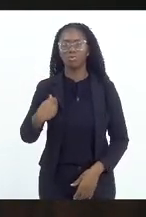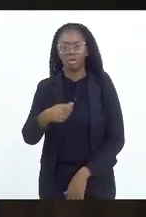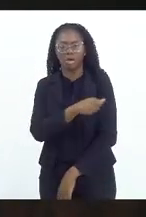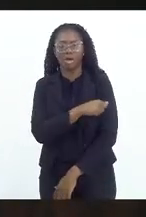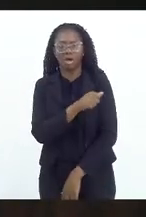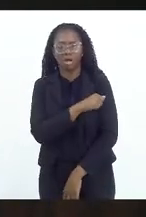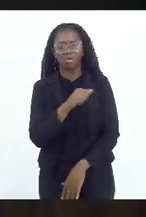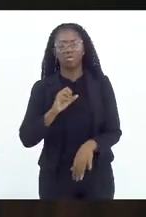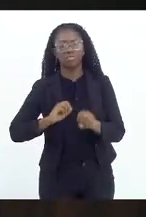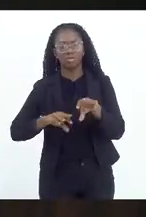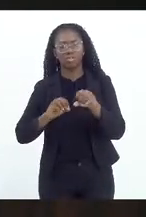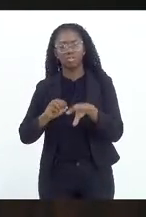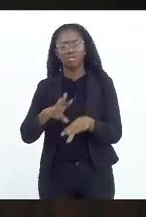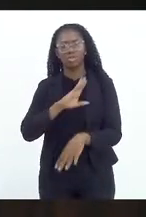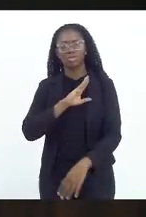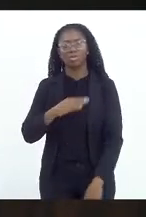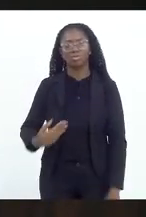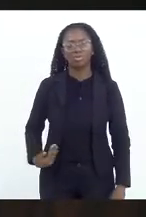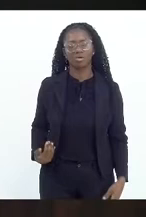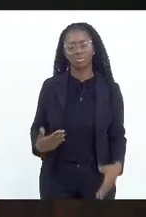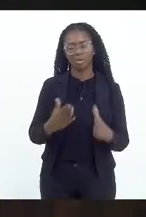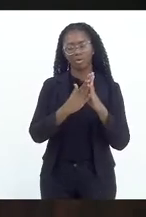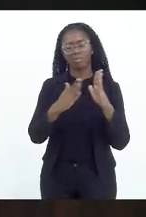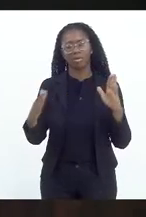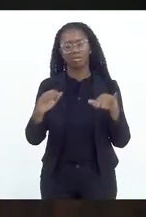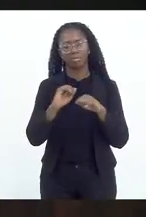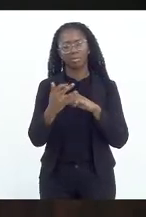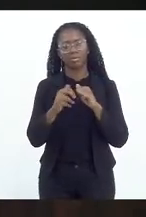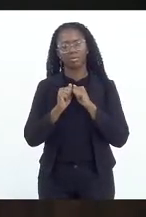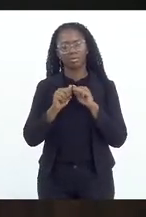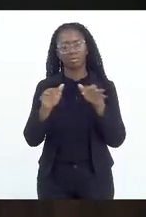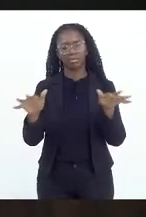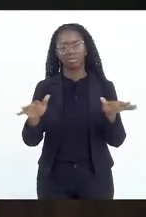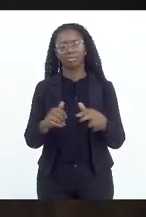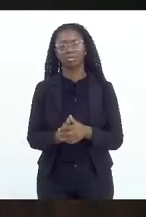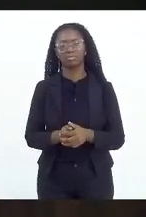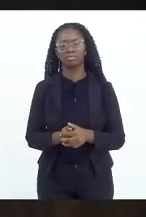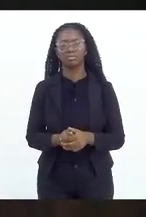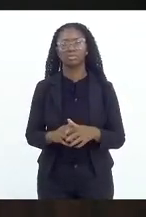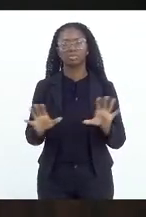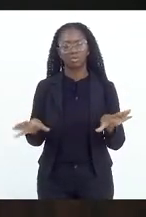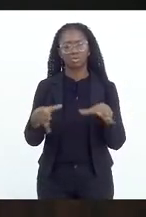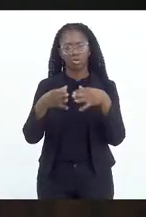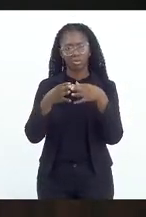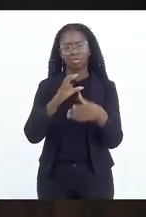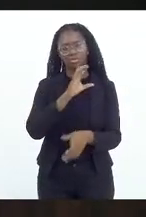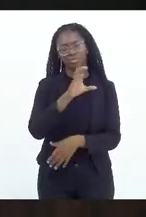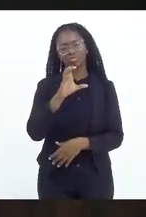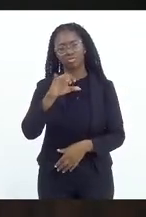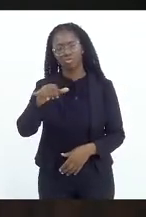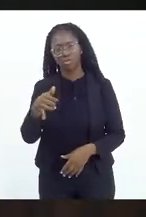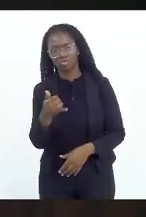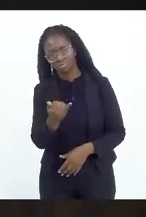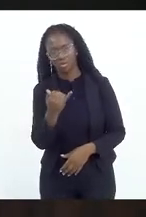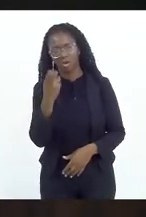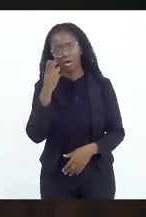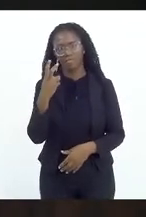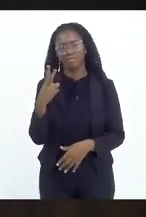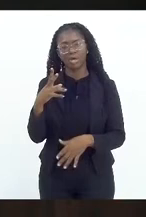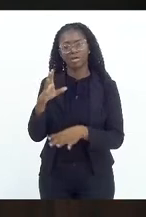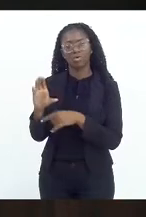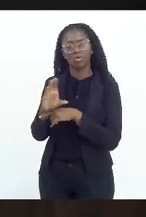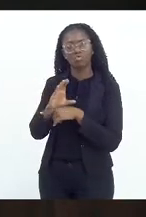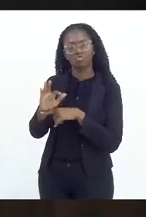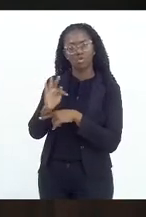de ensino durante o período da pandemia da Covid-19. Parecer das comissões, CCJ pela constitucionalidade com